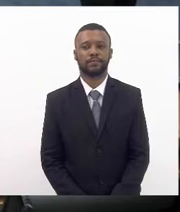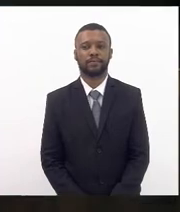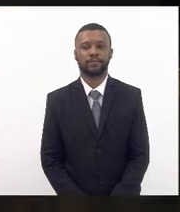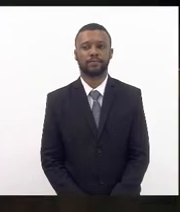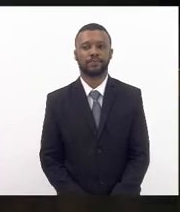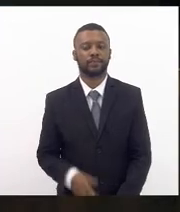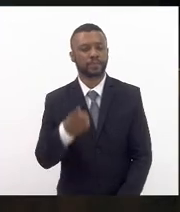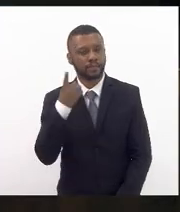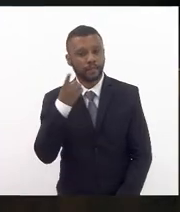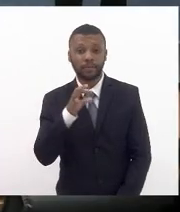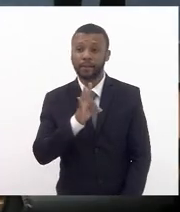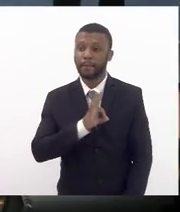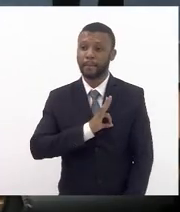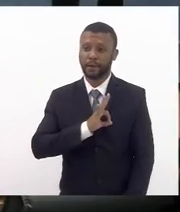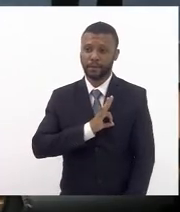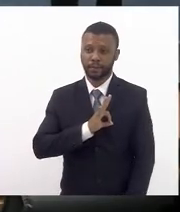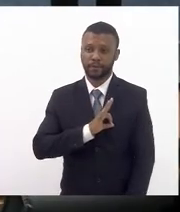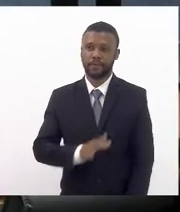Deputada Marta Rocha.